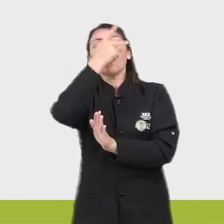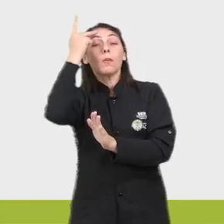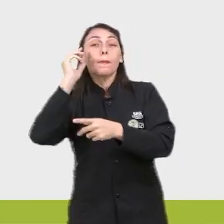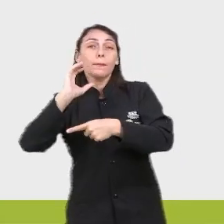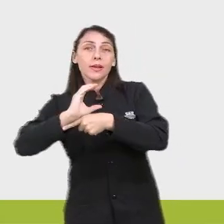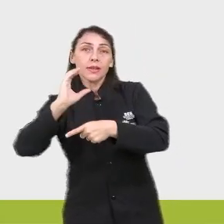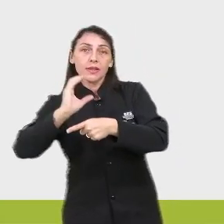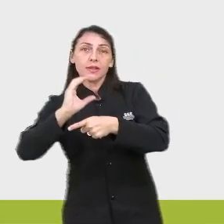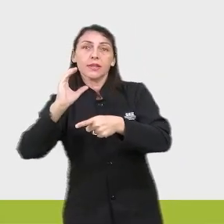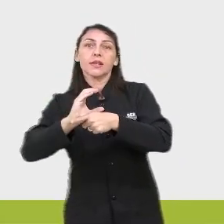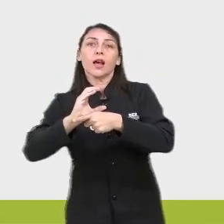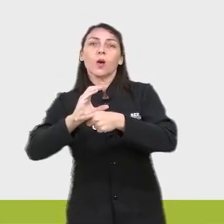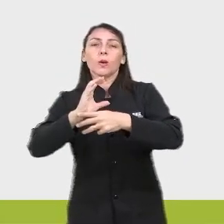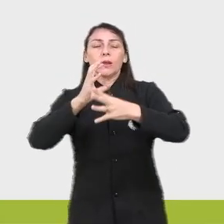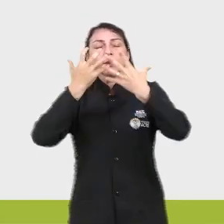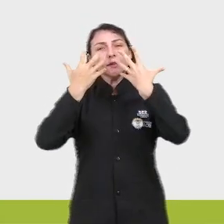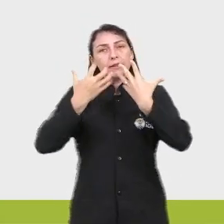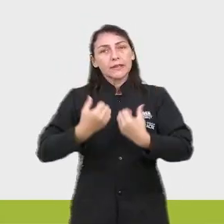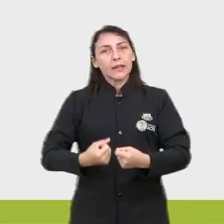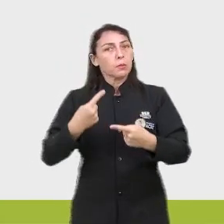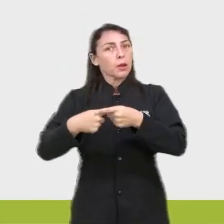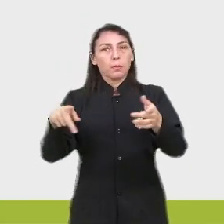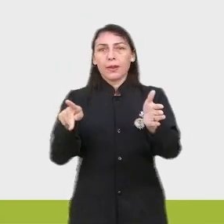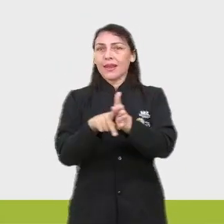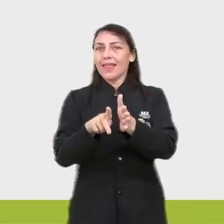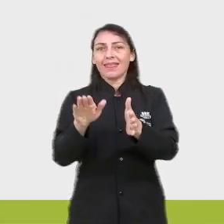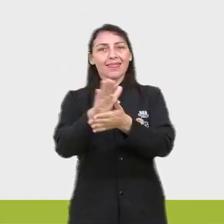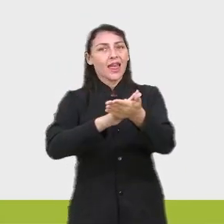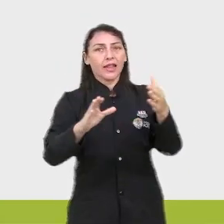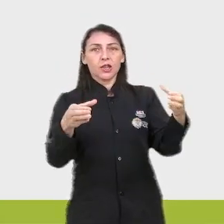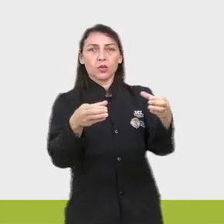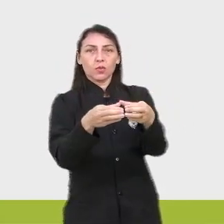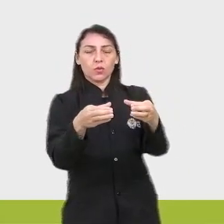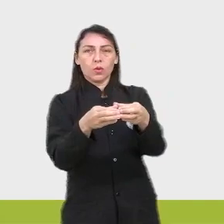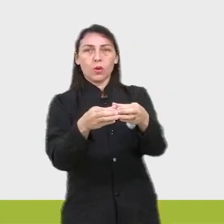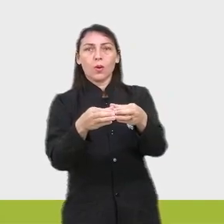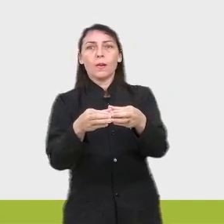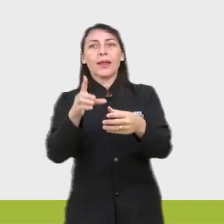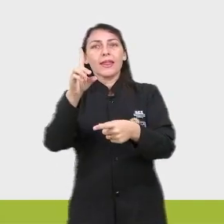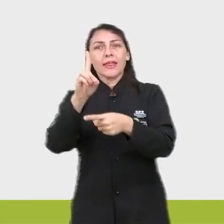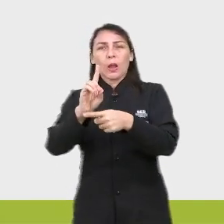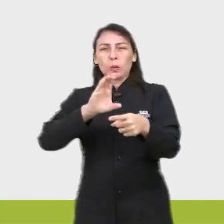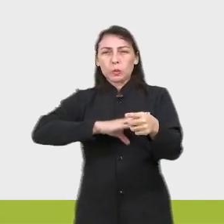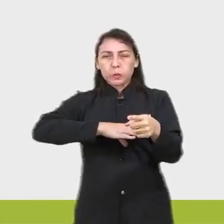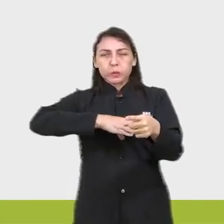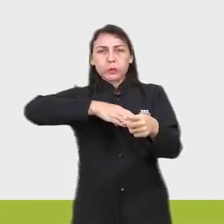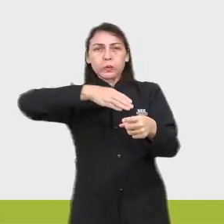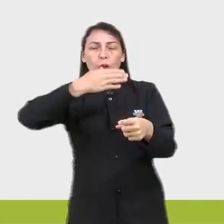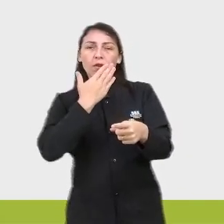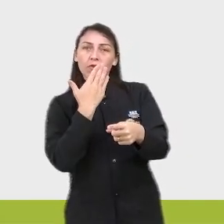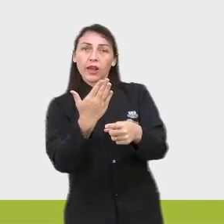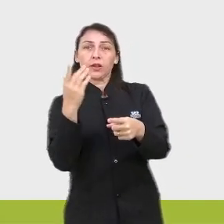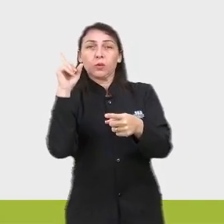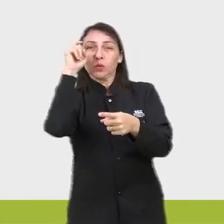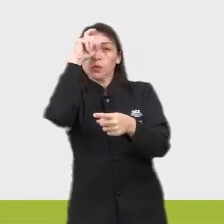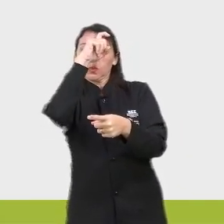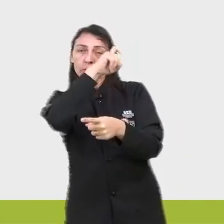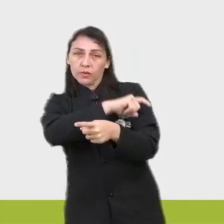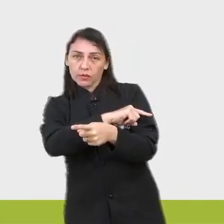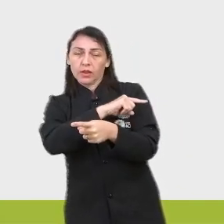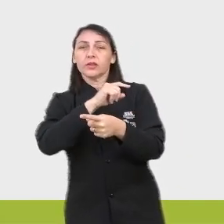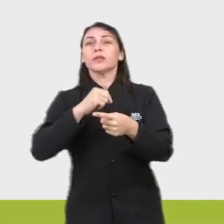pessoa conformada por não pertencer a nenhum grupo, corajosa diante de situações